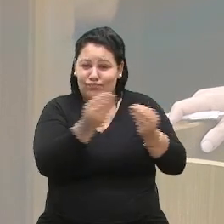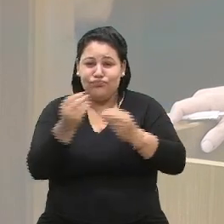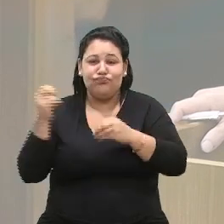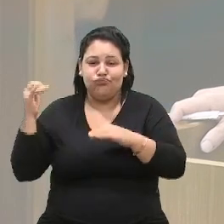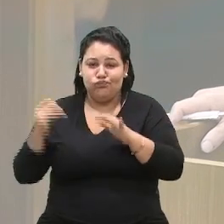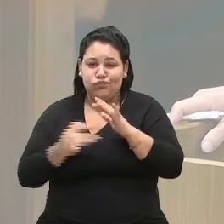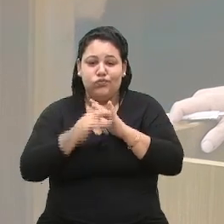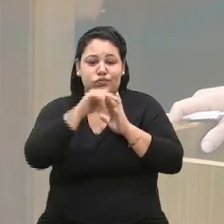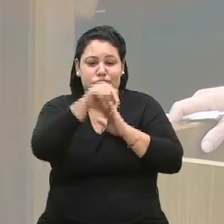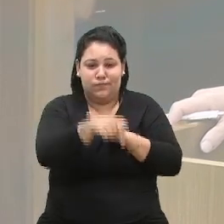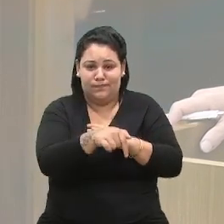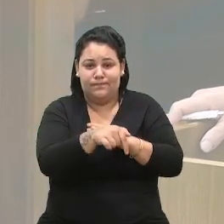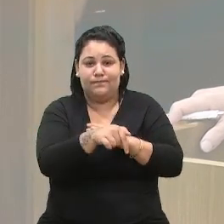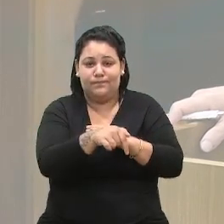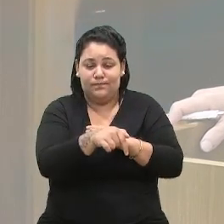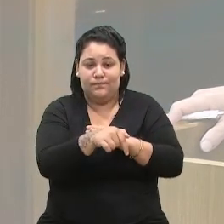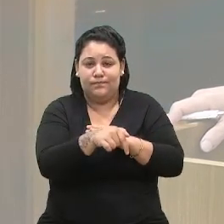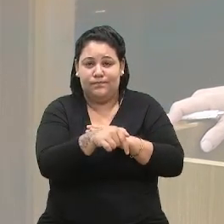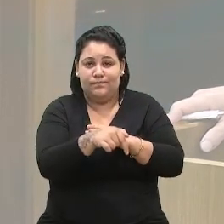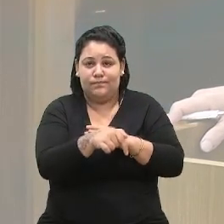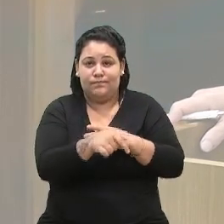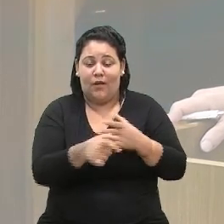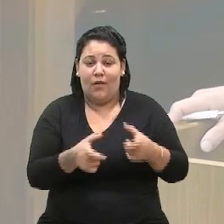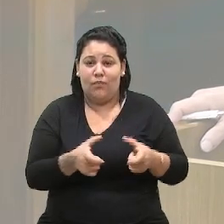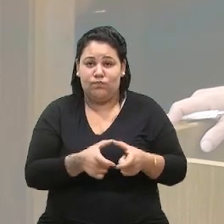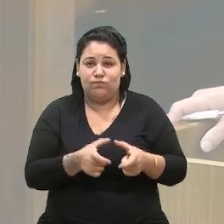e de uma metrópole deste